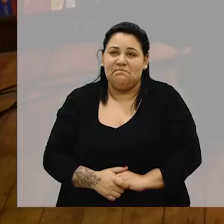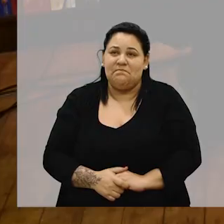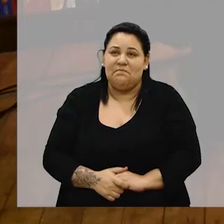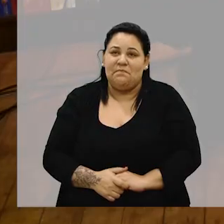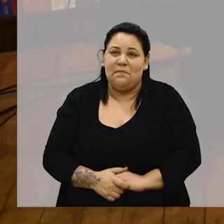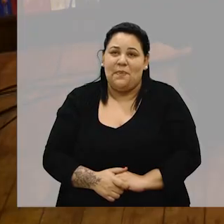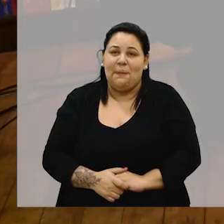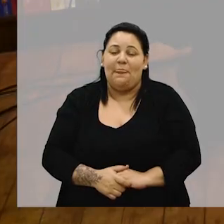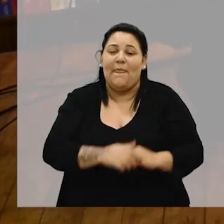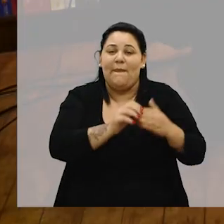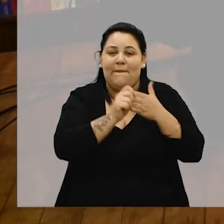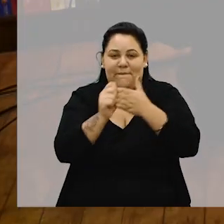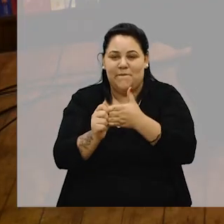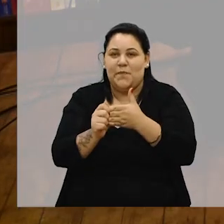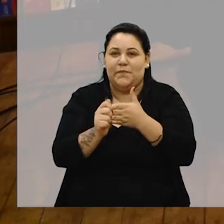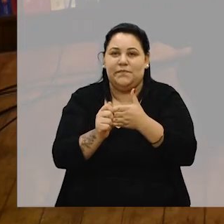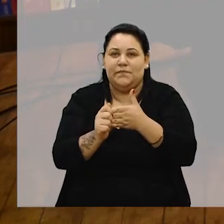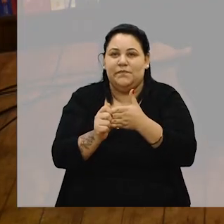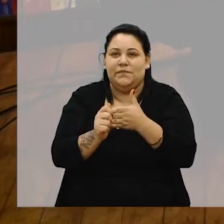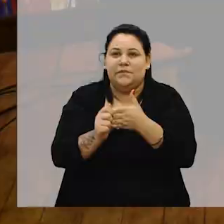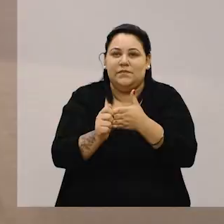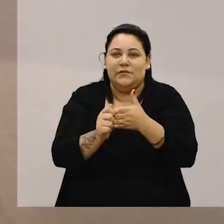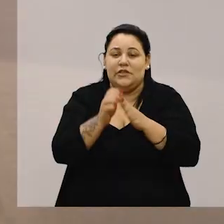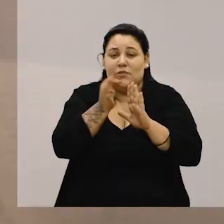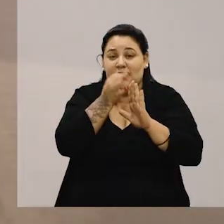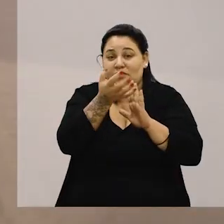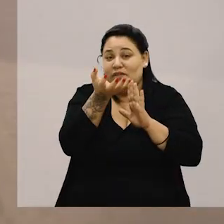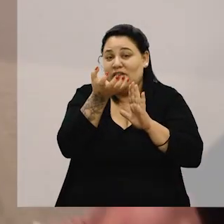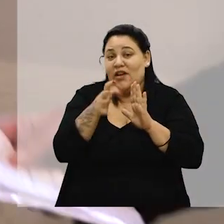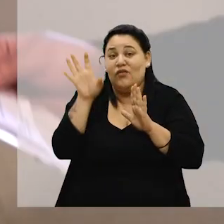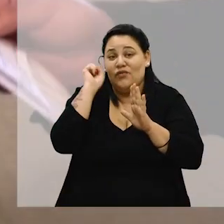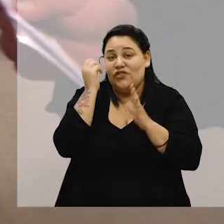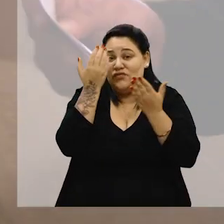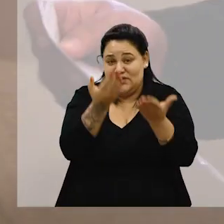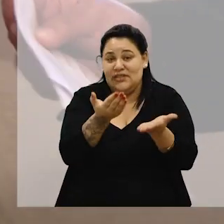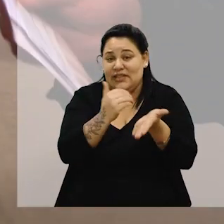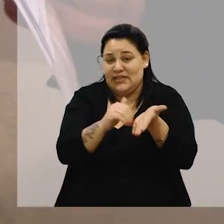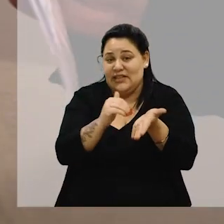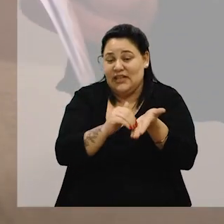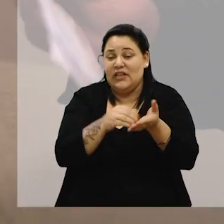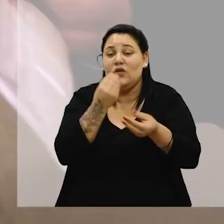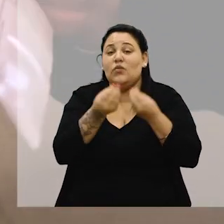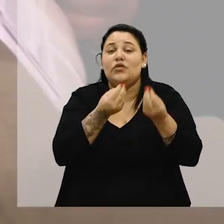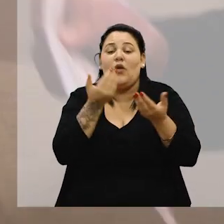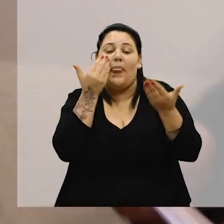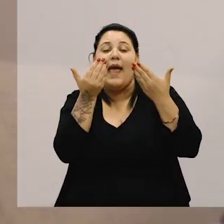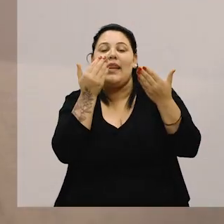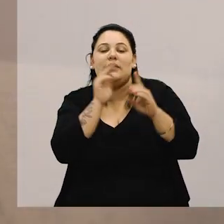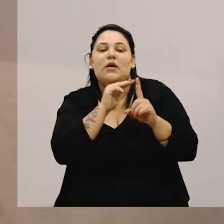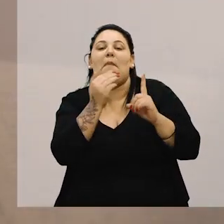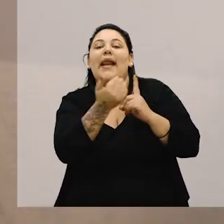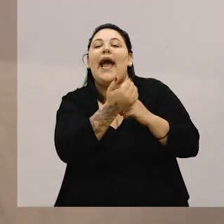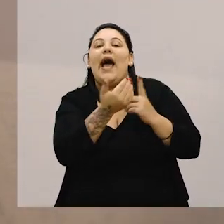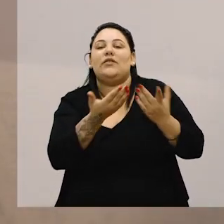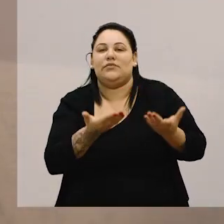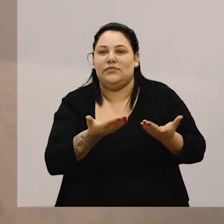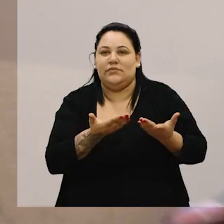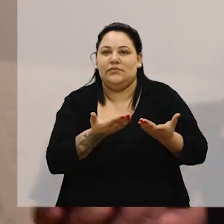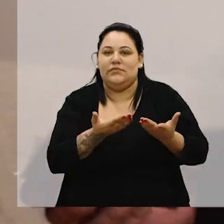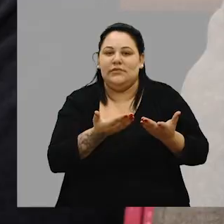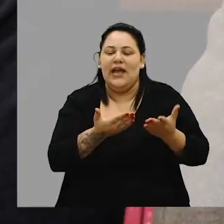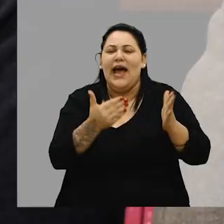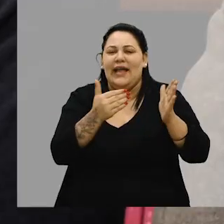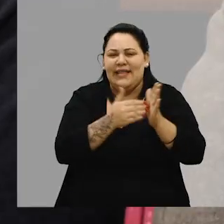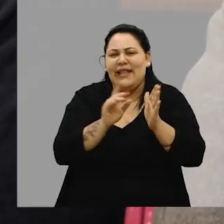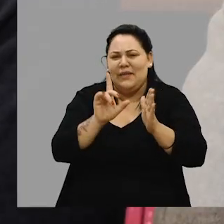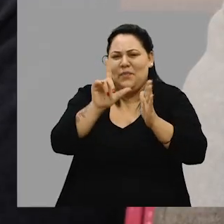crescimento. Nessa linha, secretária, eu gostaria de ouvir também da senhora como é que a senhora tem avaliado esse mercado.